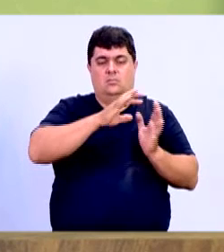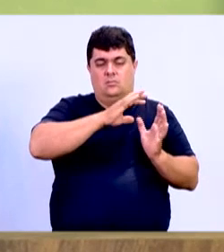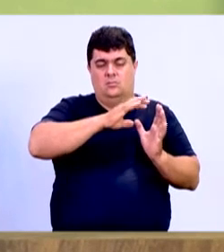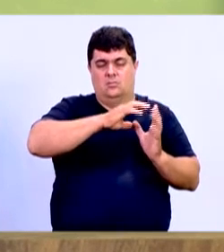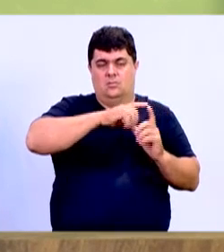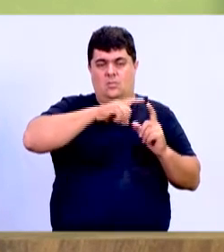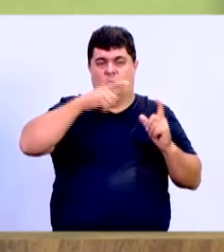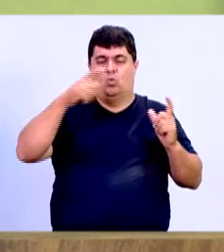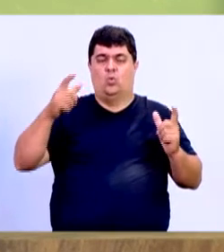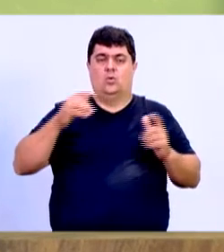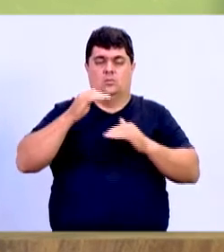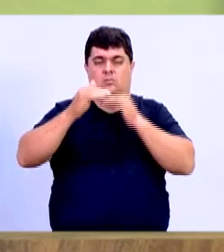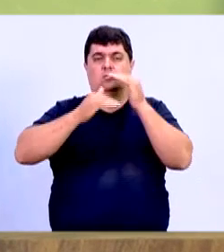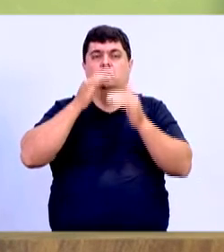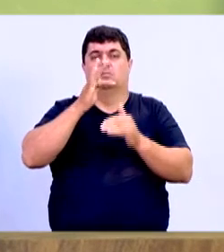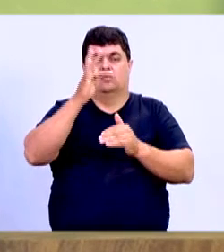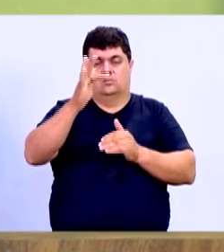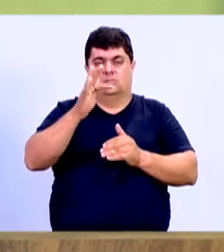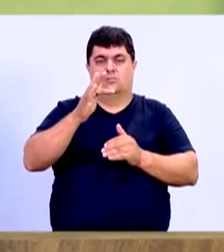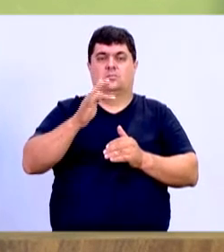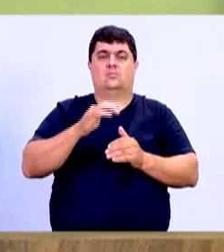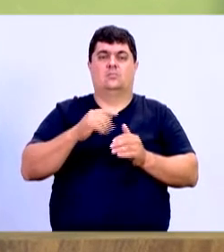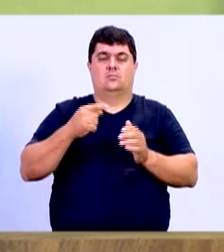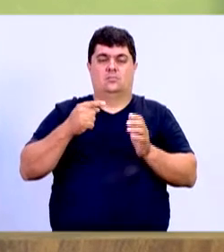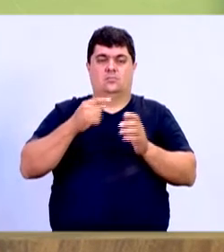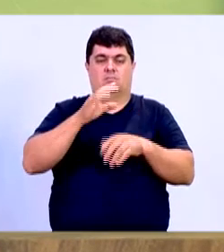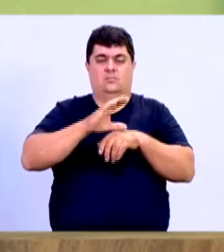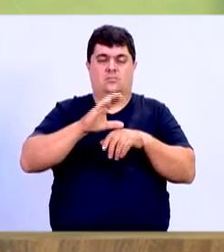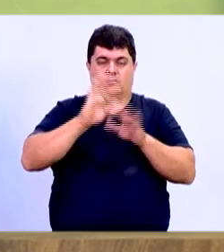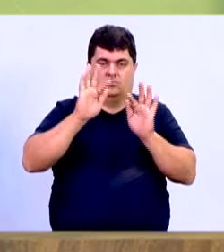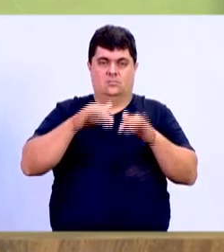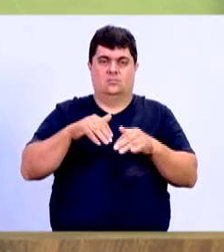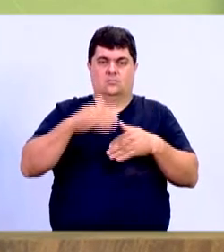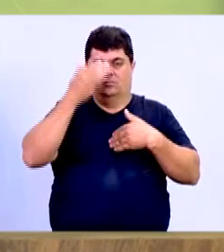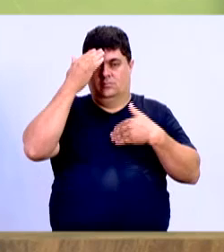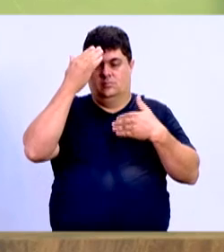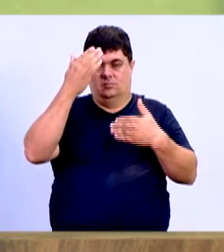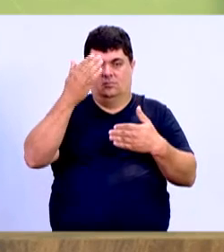estar inseridos logo mais quando terminarem o curso de vocês.